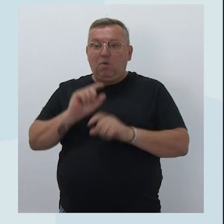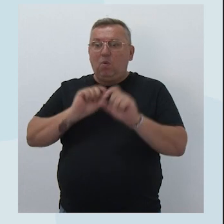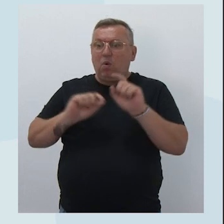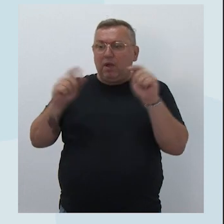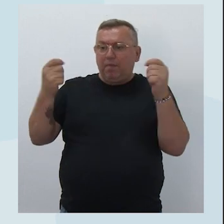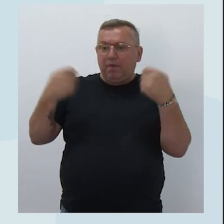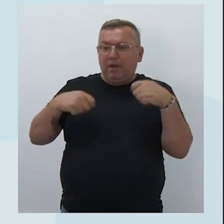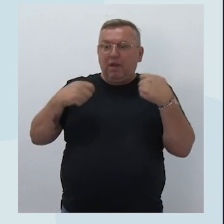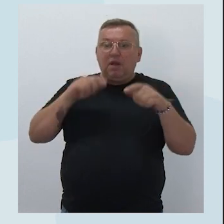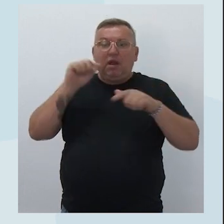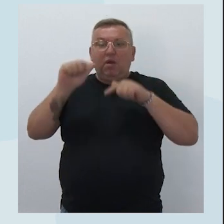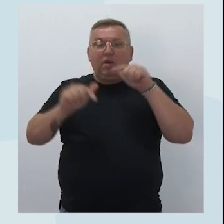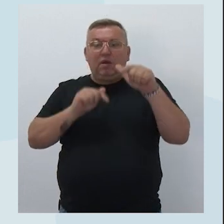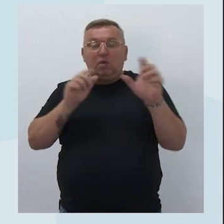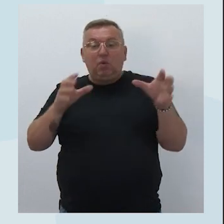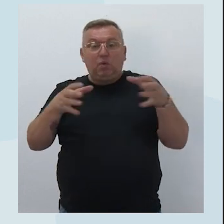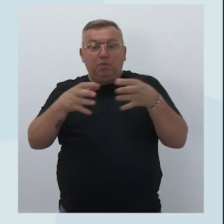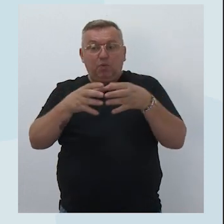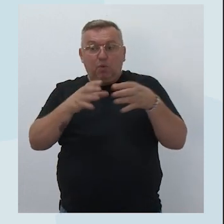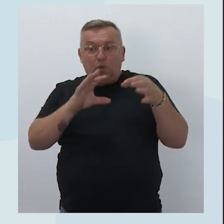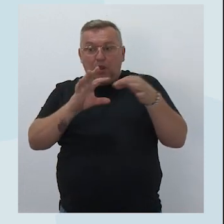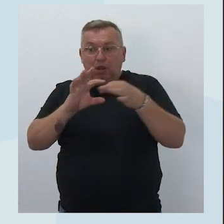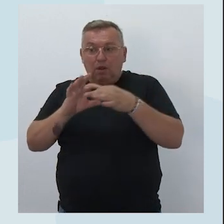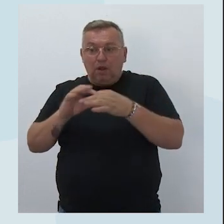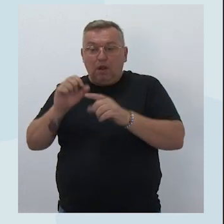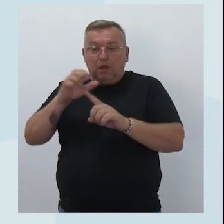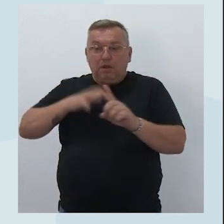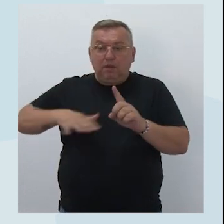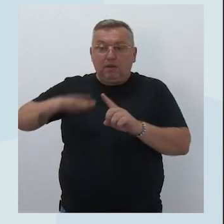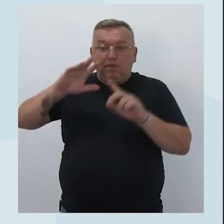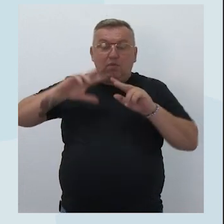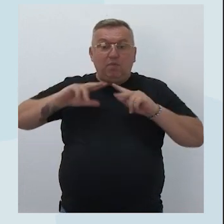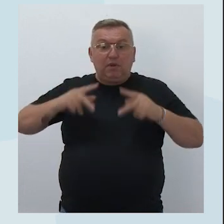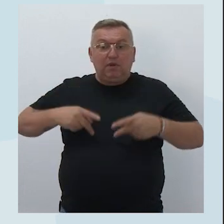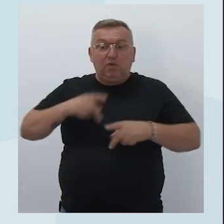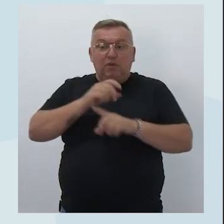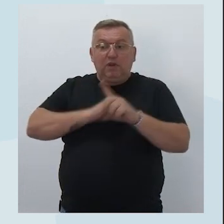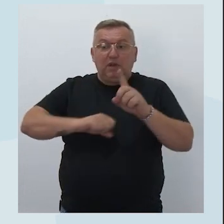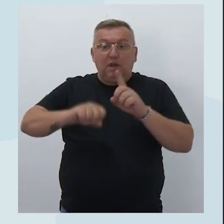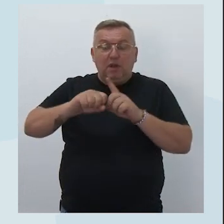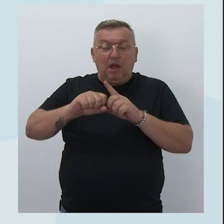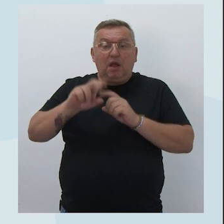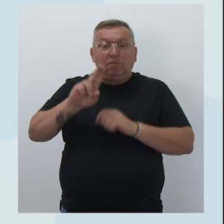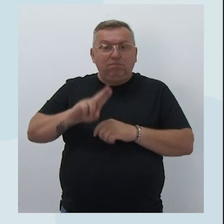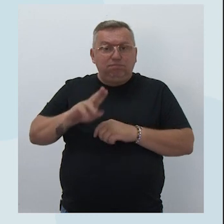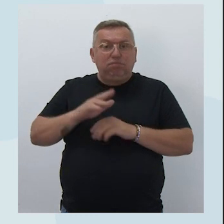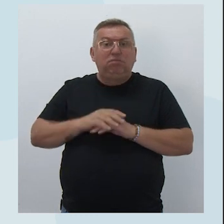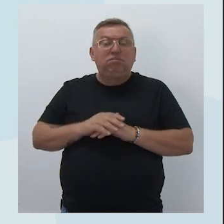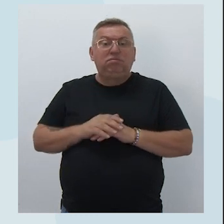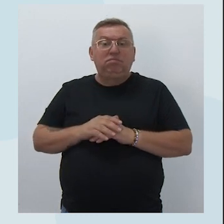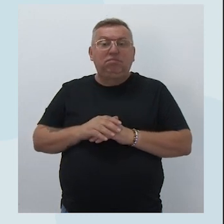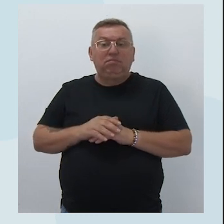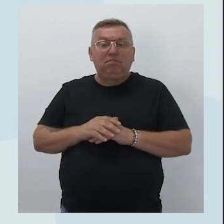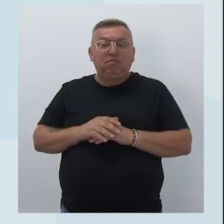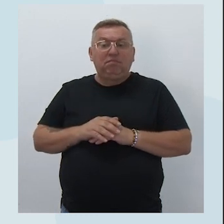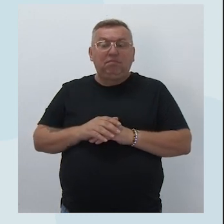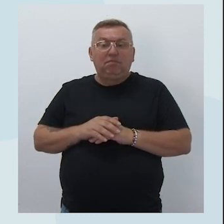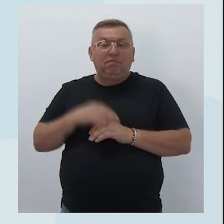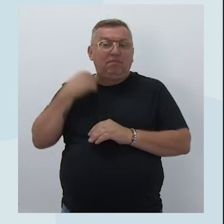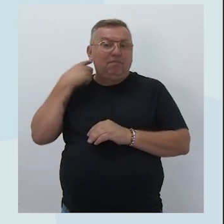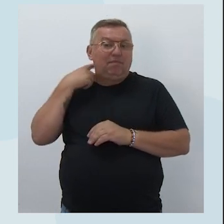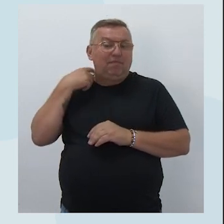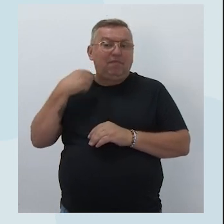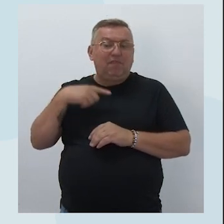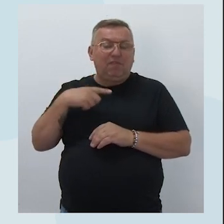é necessário para um trabalho em grupo no contexto da área de ciências humanas e sociais aplicadas? Nós tivemos a